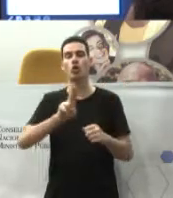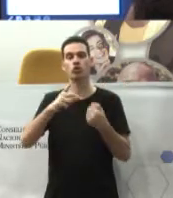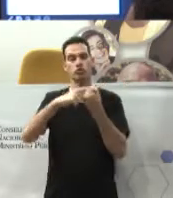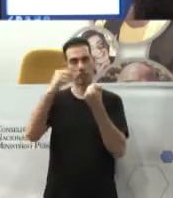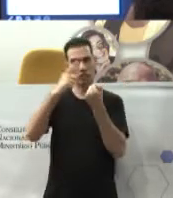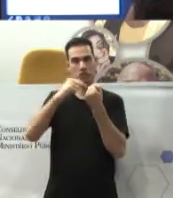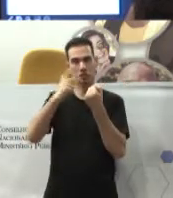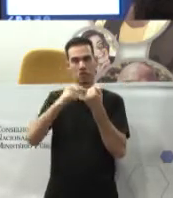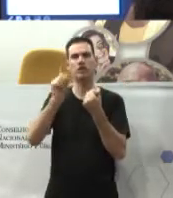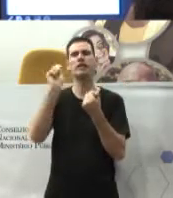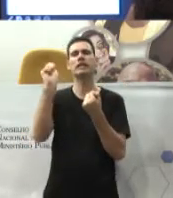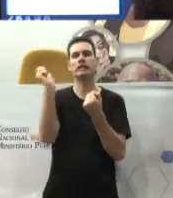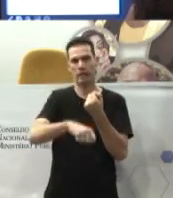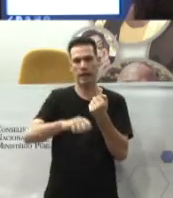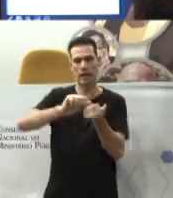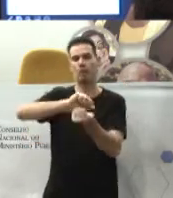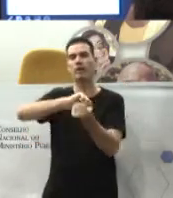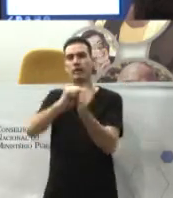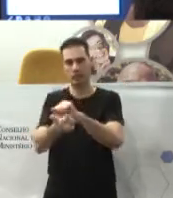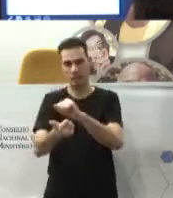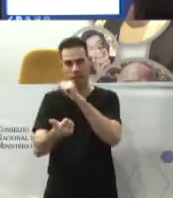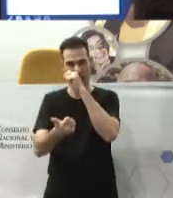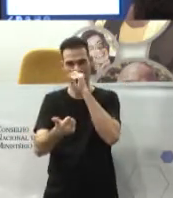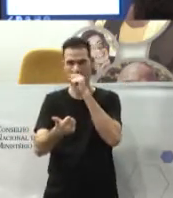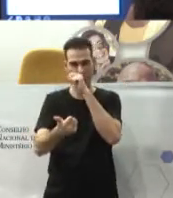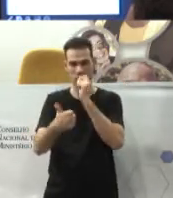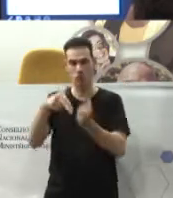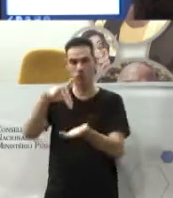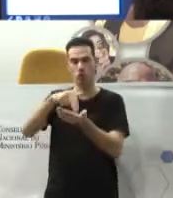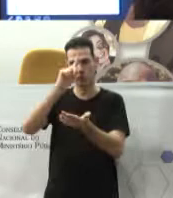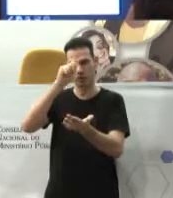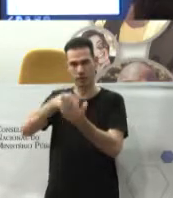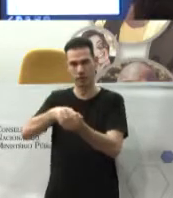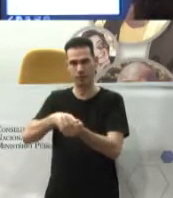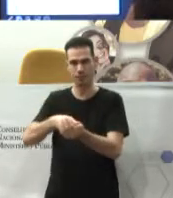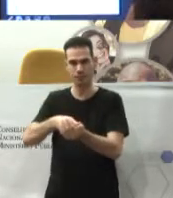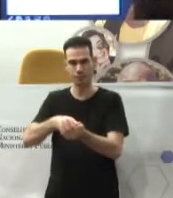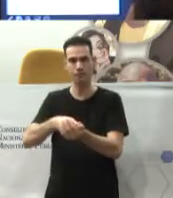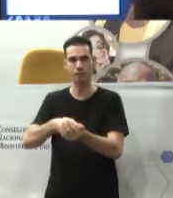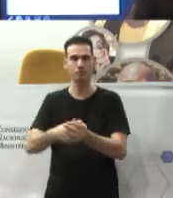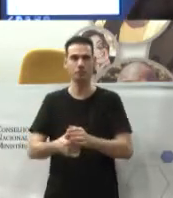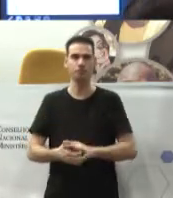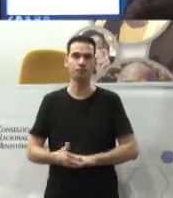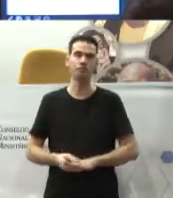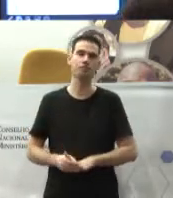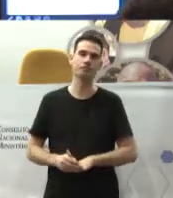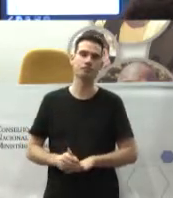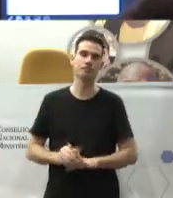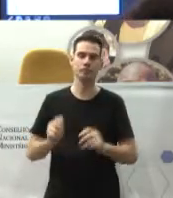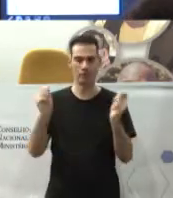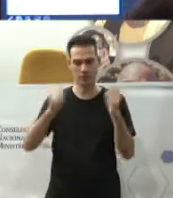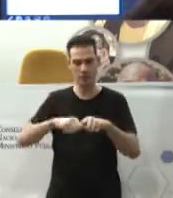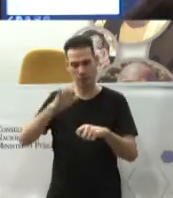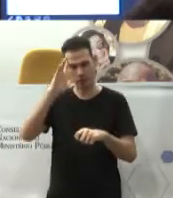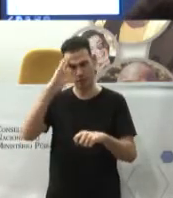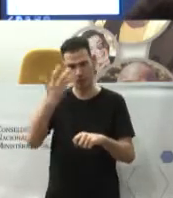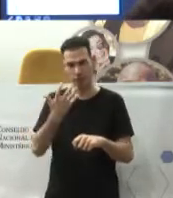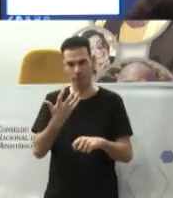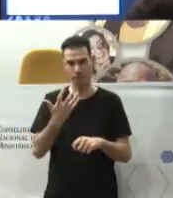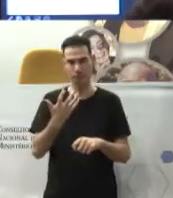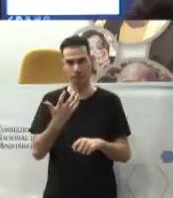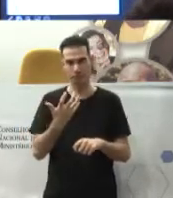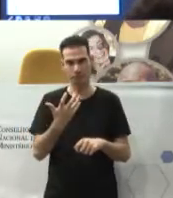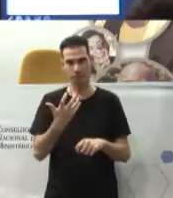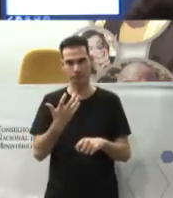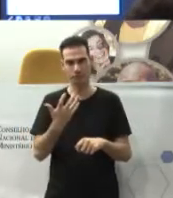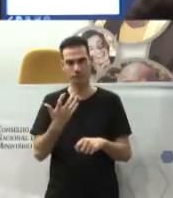a adaptação interpretativa do núcleo da decisão. Esse núcleo que é relevante para a solução do quê?